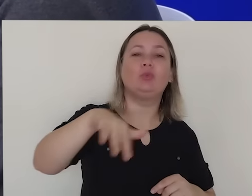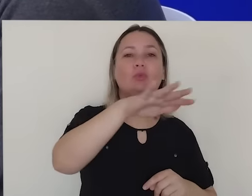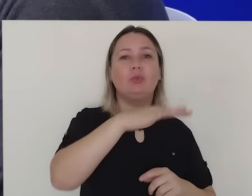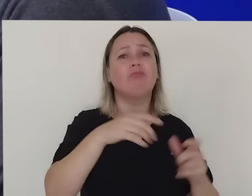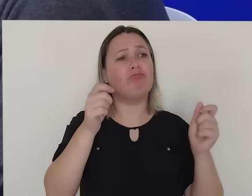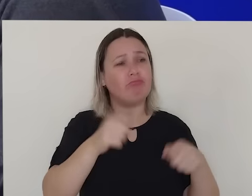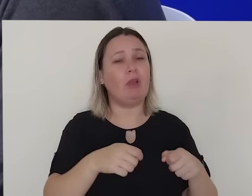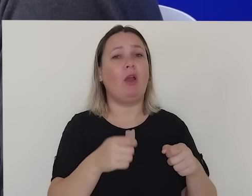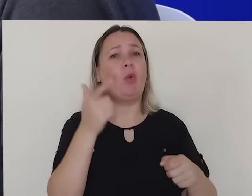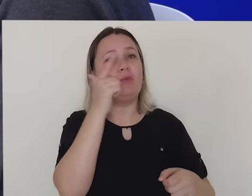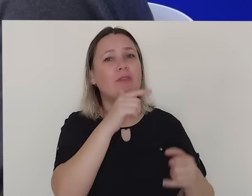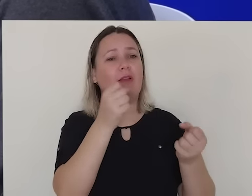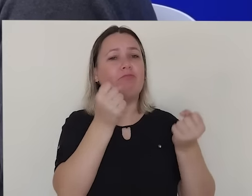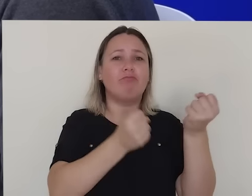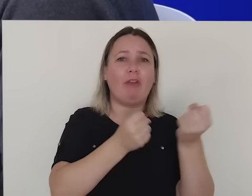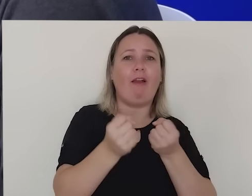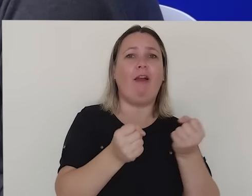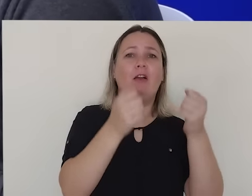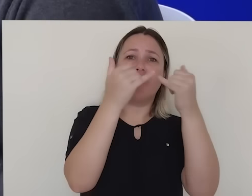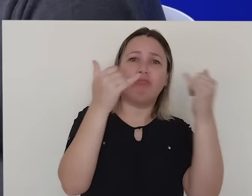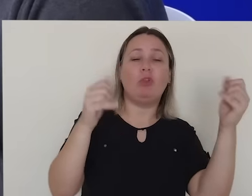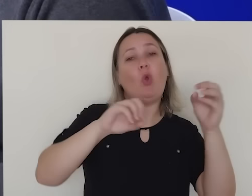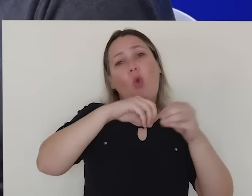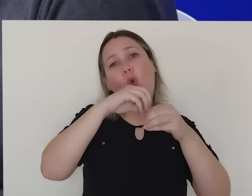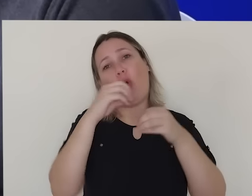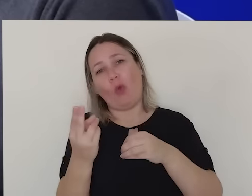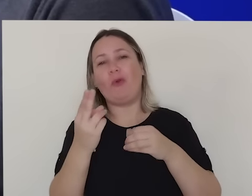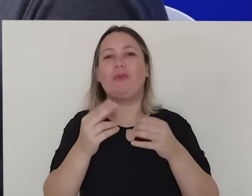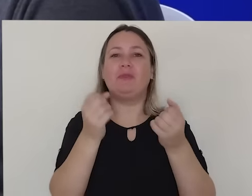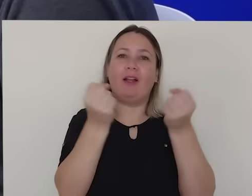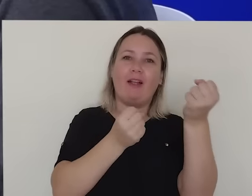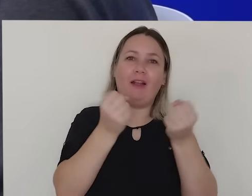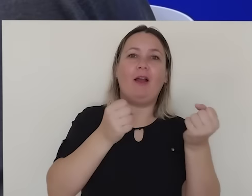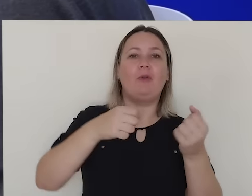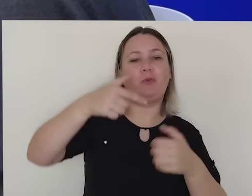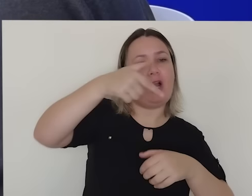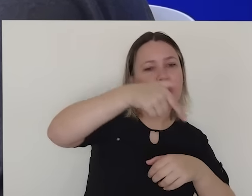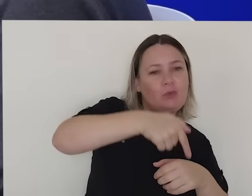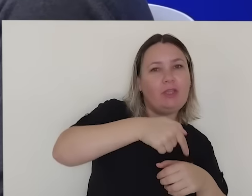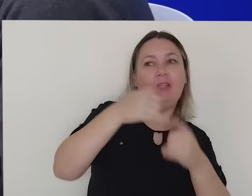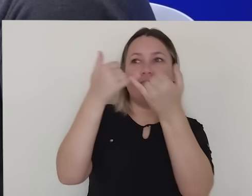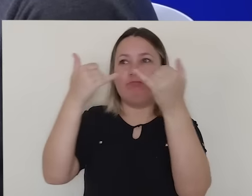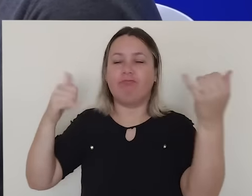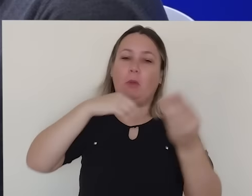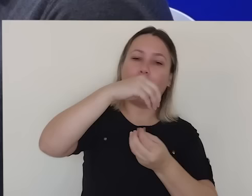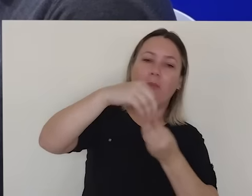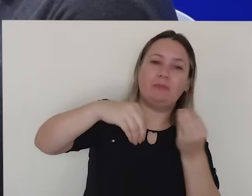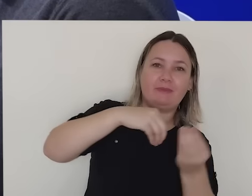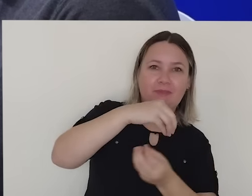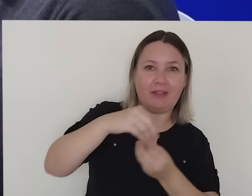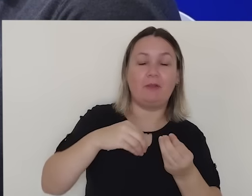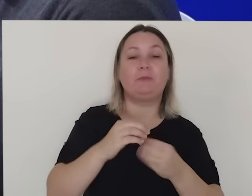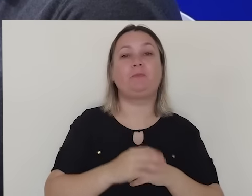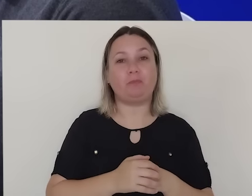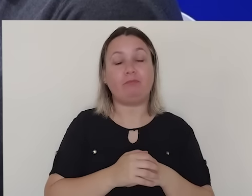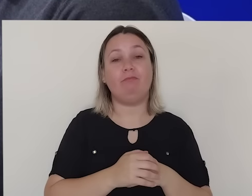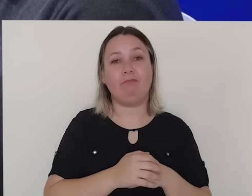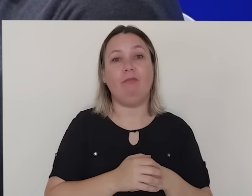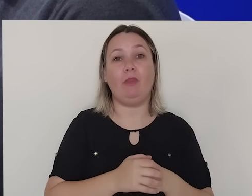carro elétrico que seja híbrido né No pior dos casos que ainda é um excelente produto né então Eh